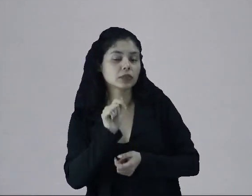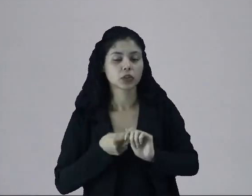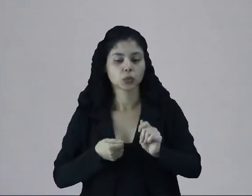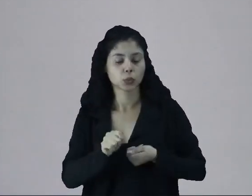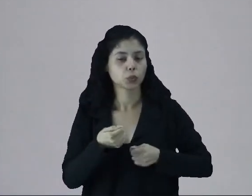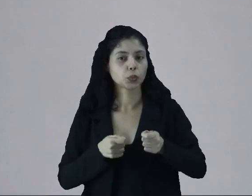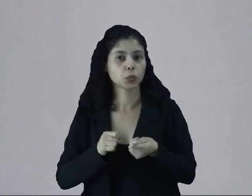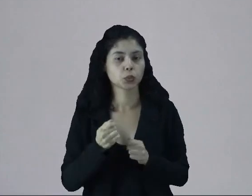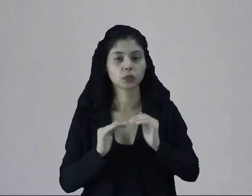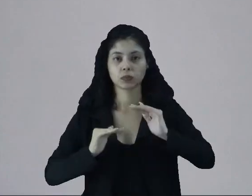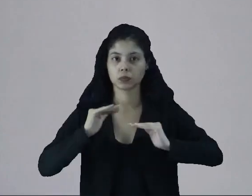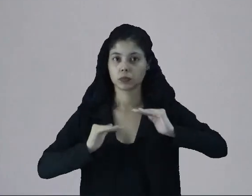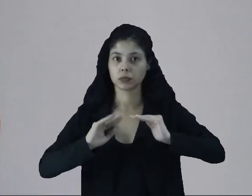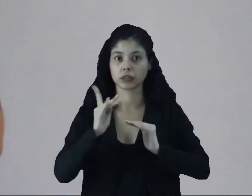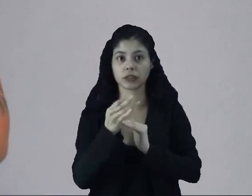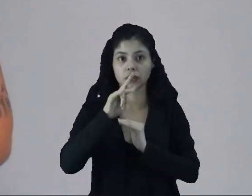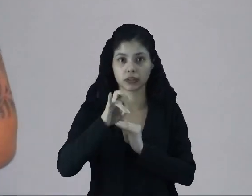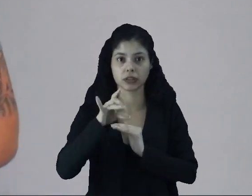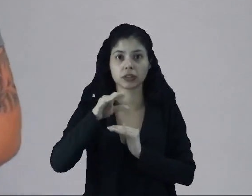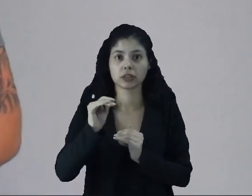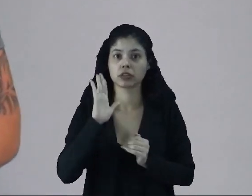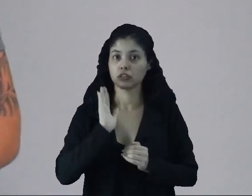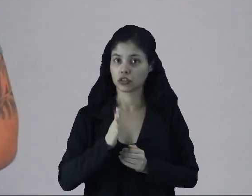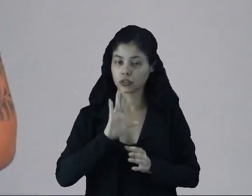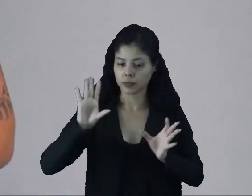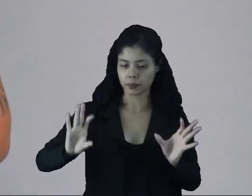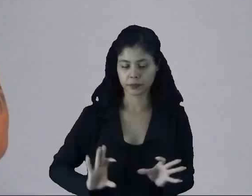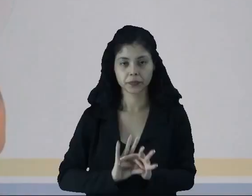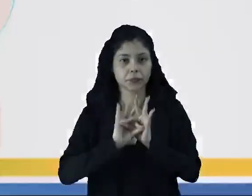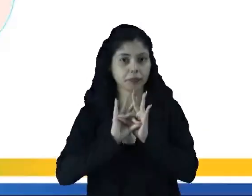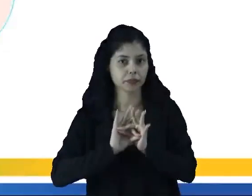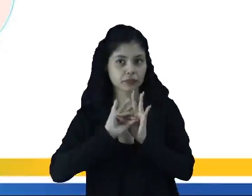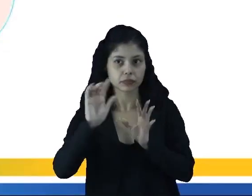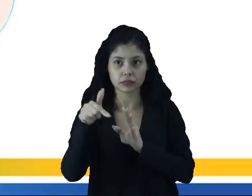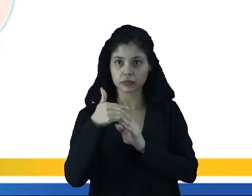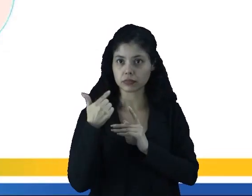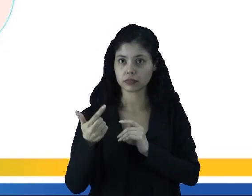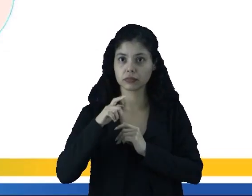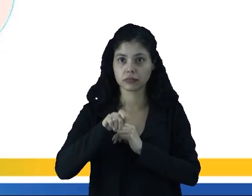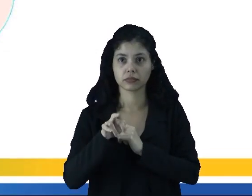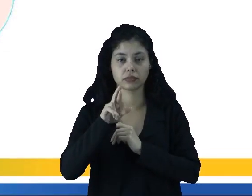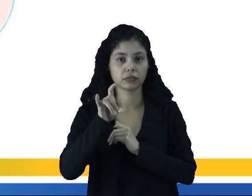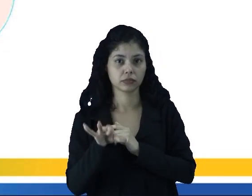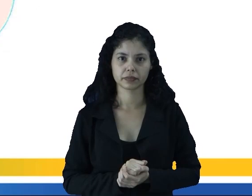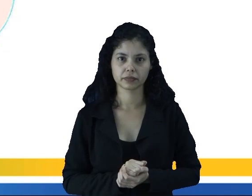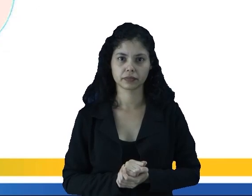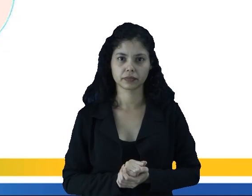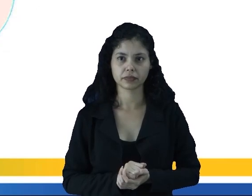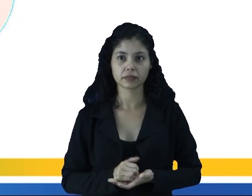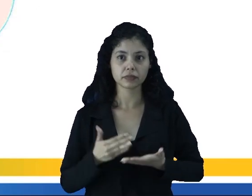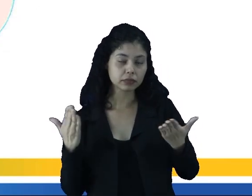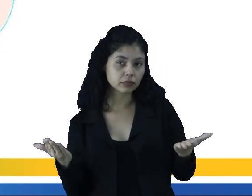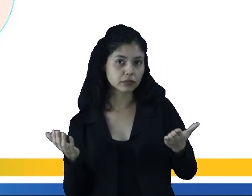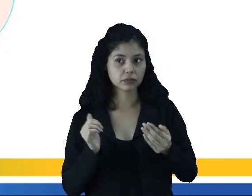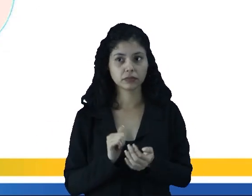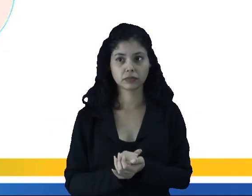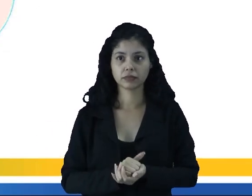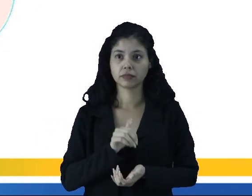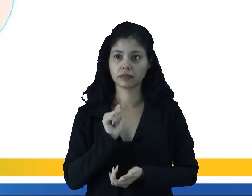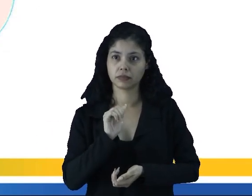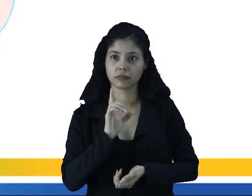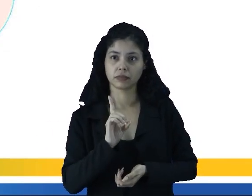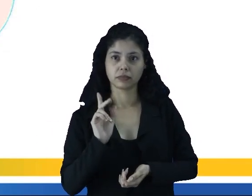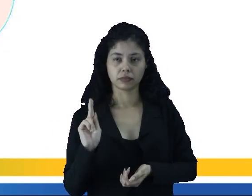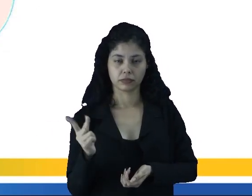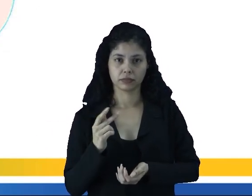essa regulação hídrica já vai ser permeada por uma outra enzima, outra propriedade. Então o ADH,